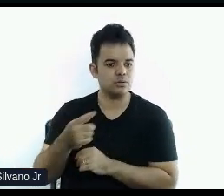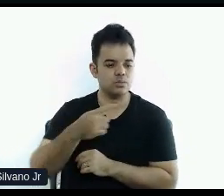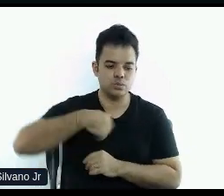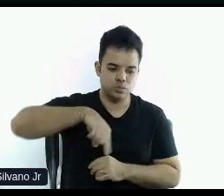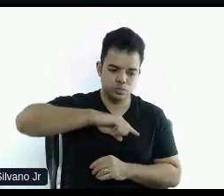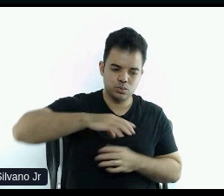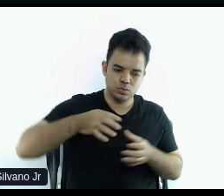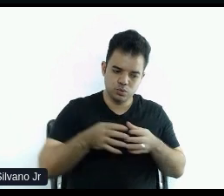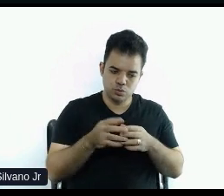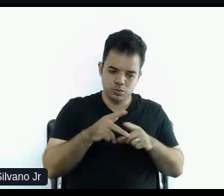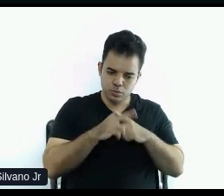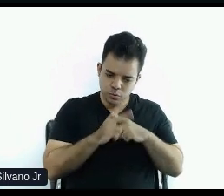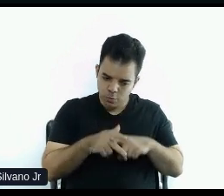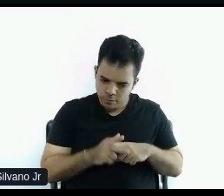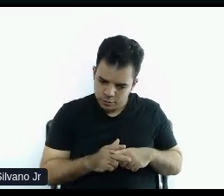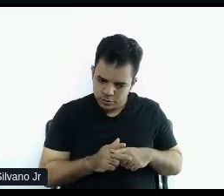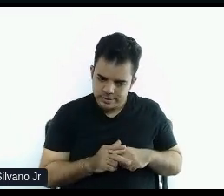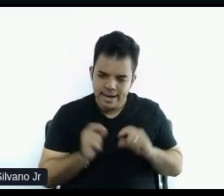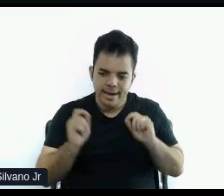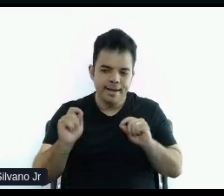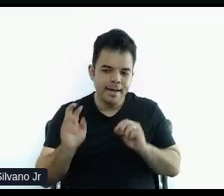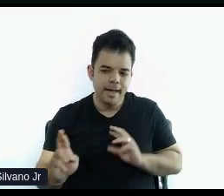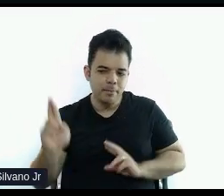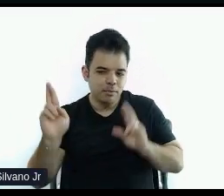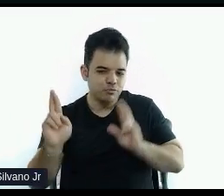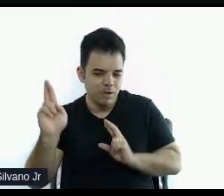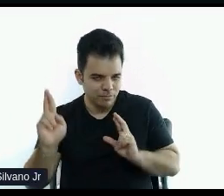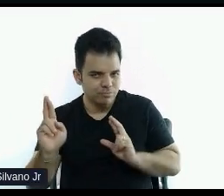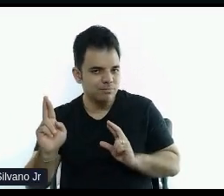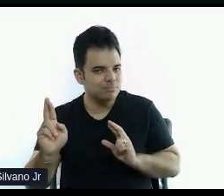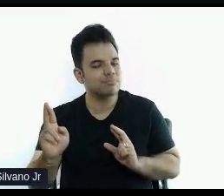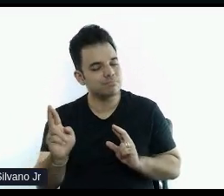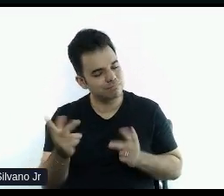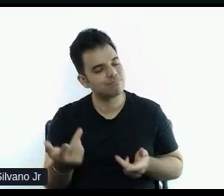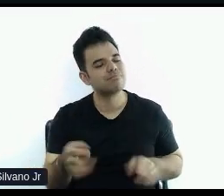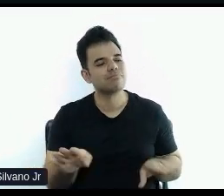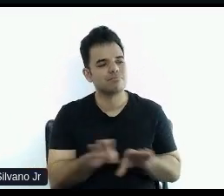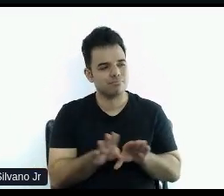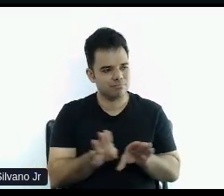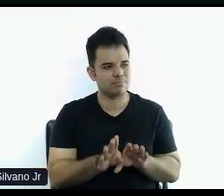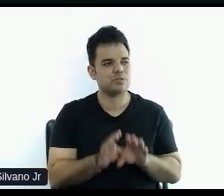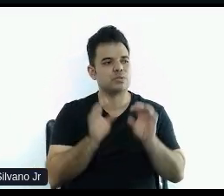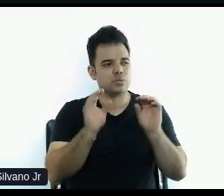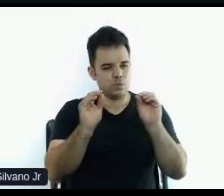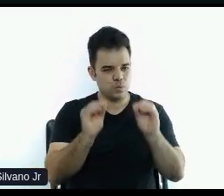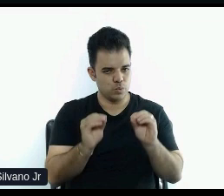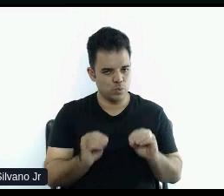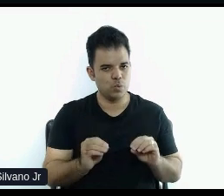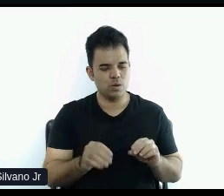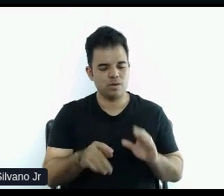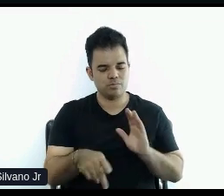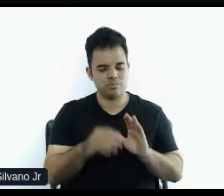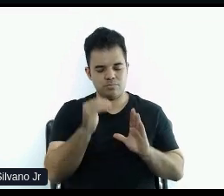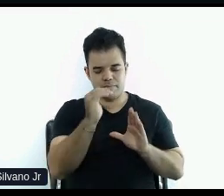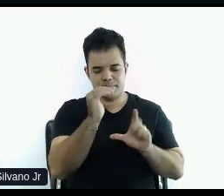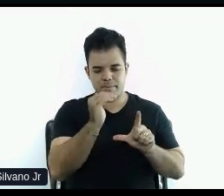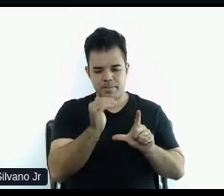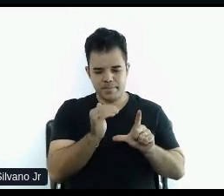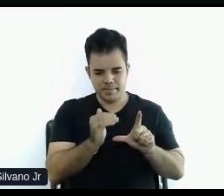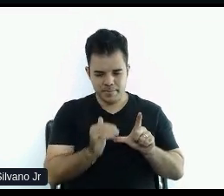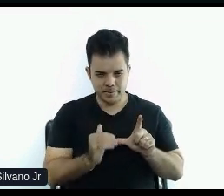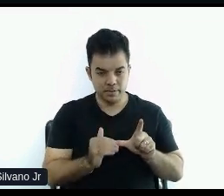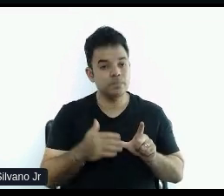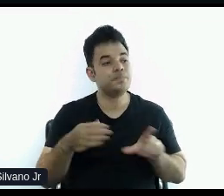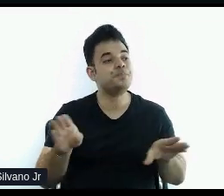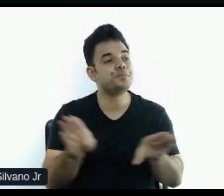corrigirmos. Então, essa comunicação também é adequada em cada relatório. Aí, com base nisso, a